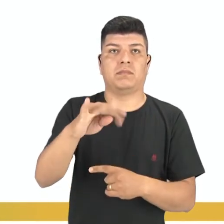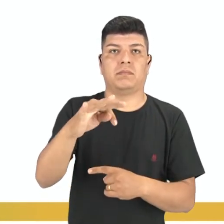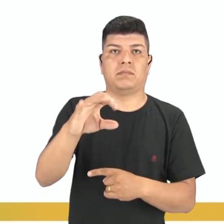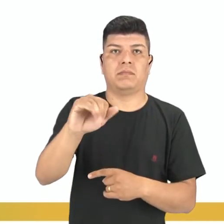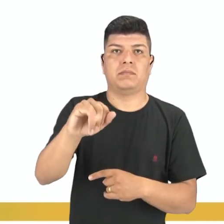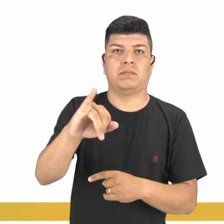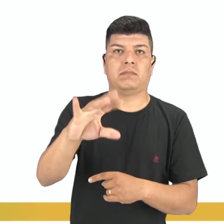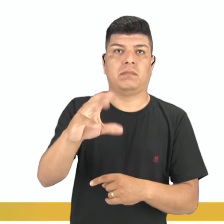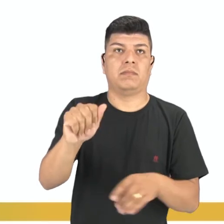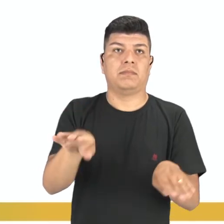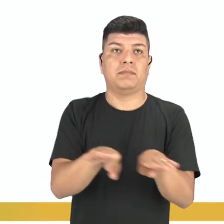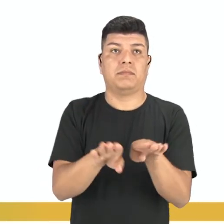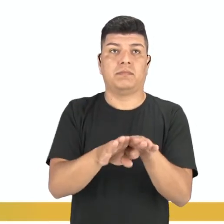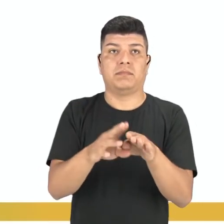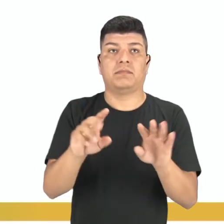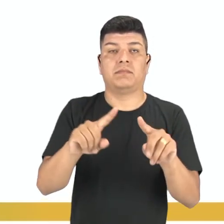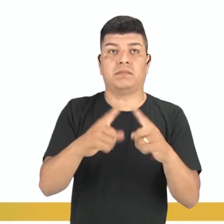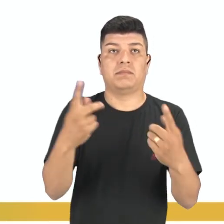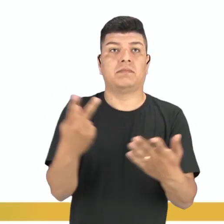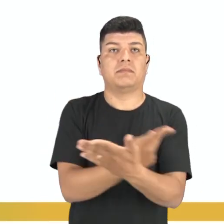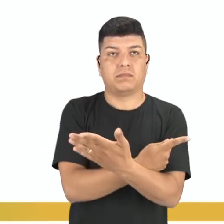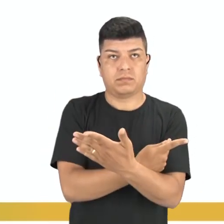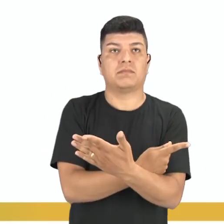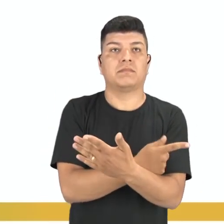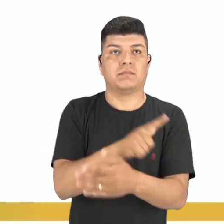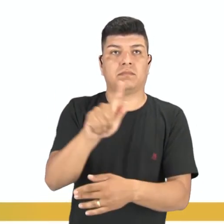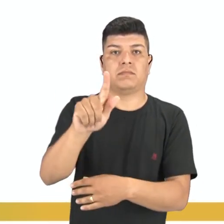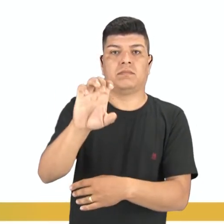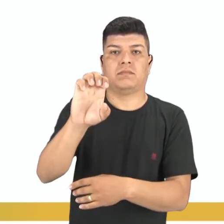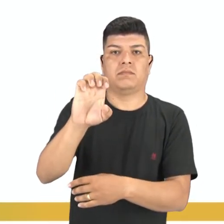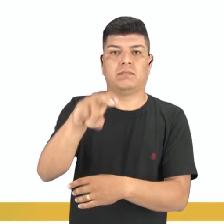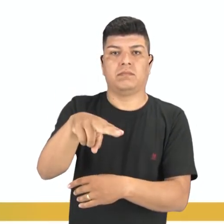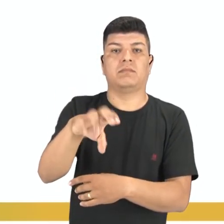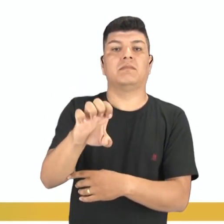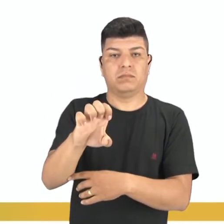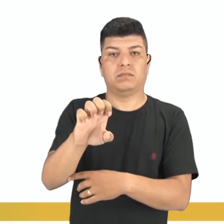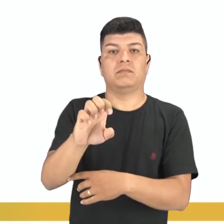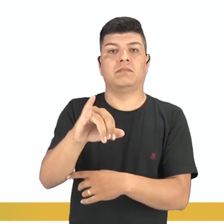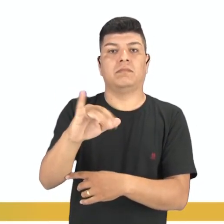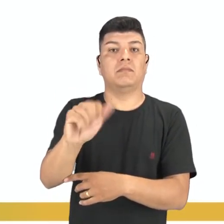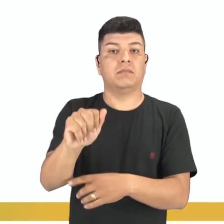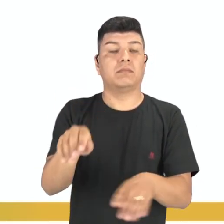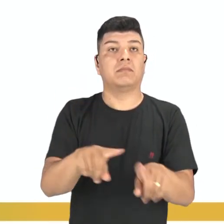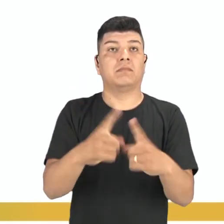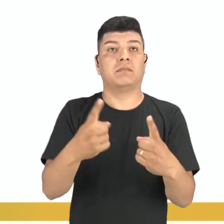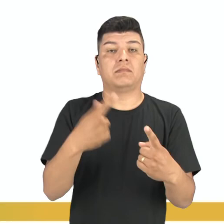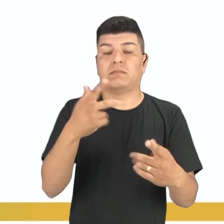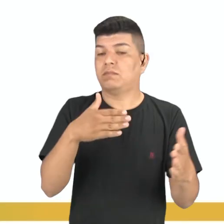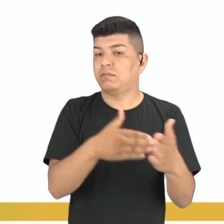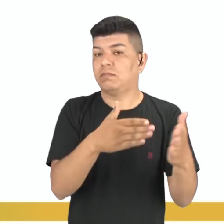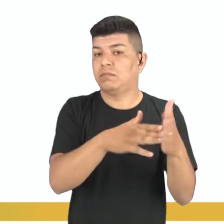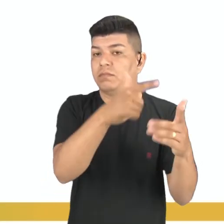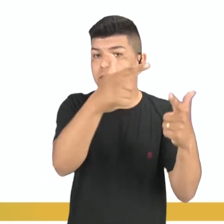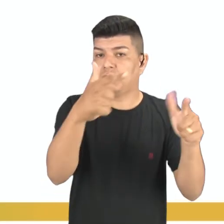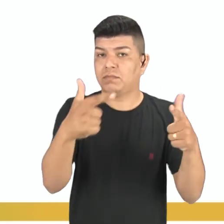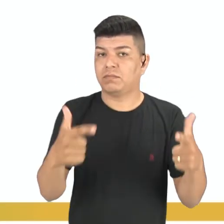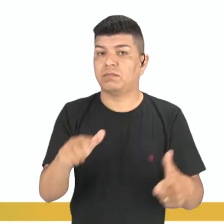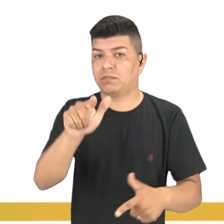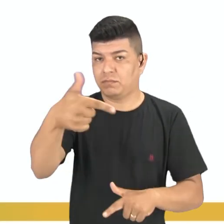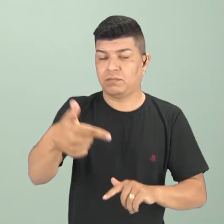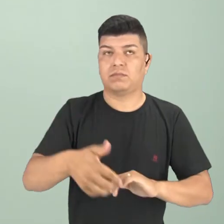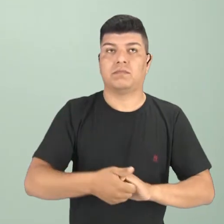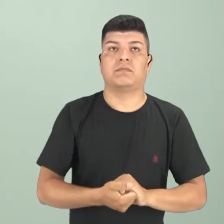ocorre a interação entre os genes ou seja ocorre a interação agência eu tenho interação gênica mas não há impedimento da